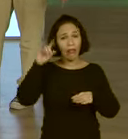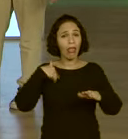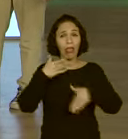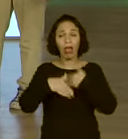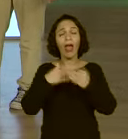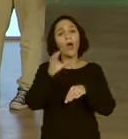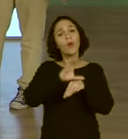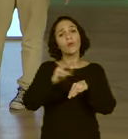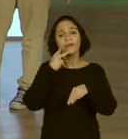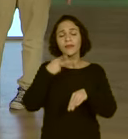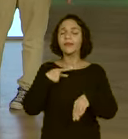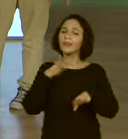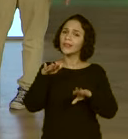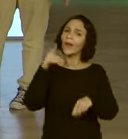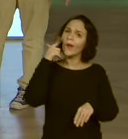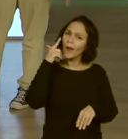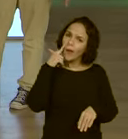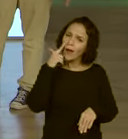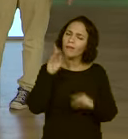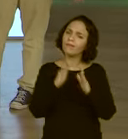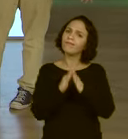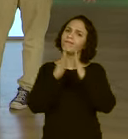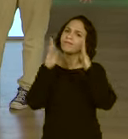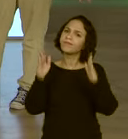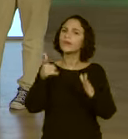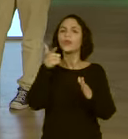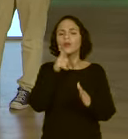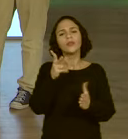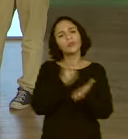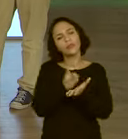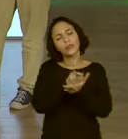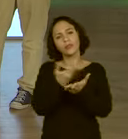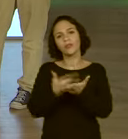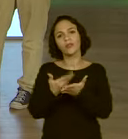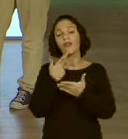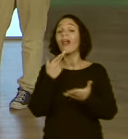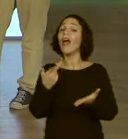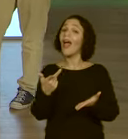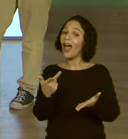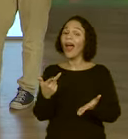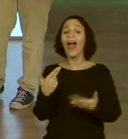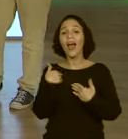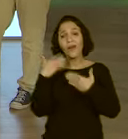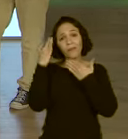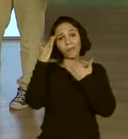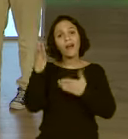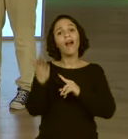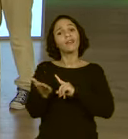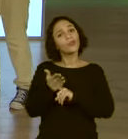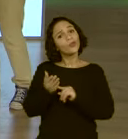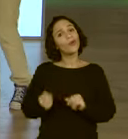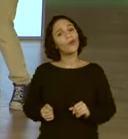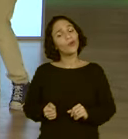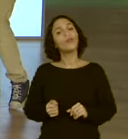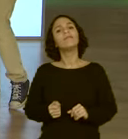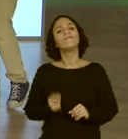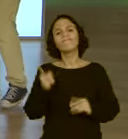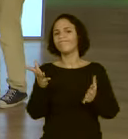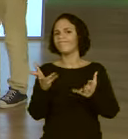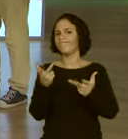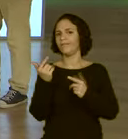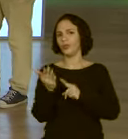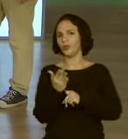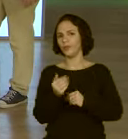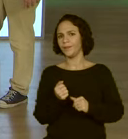próprio curso deu essa opção, falou, estenda o prazo para você continuar estudando. E eu simplesmente agradeci, muito obrigado curso, você fez uma coisa